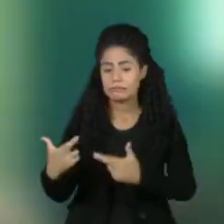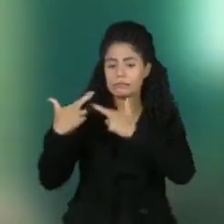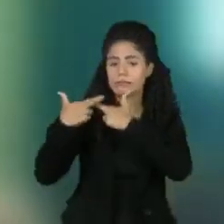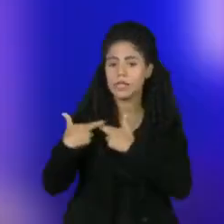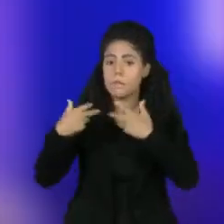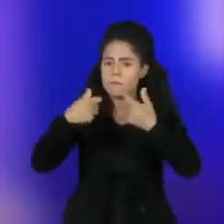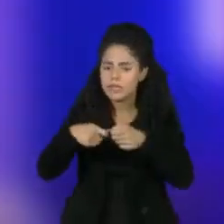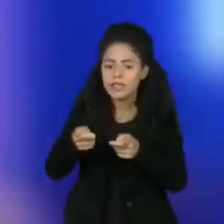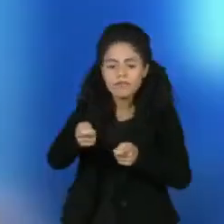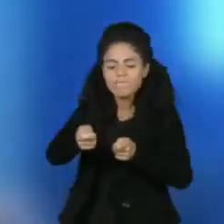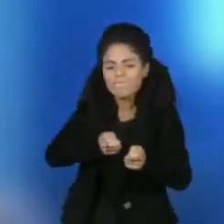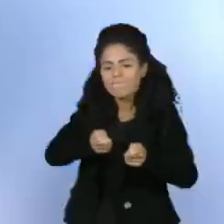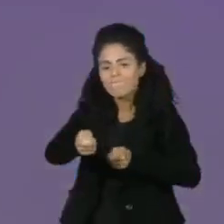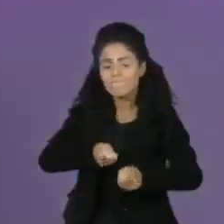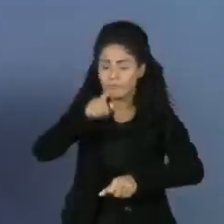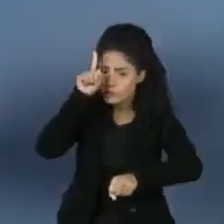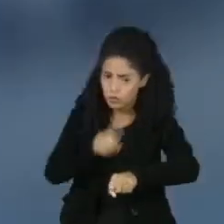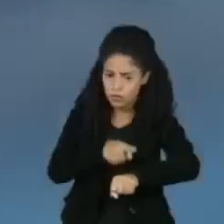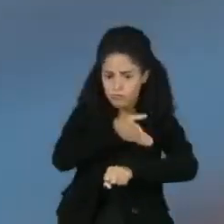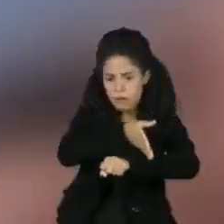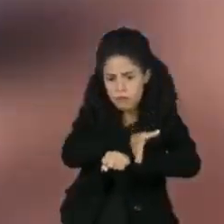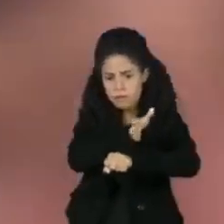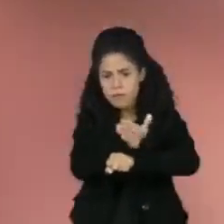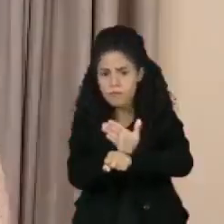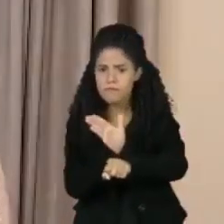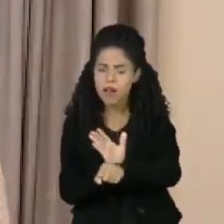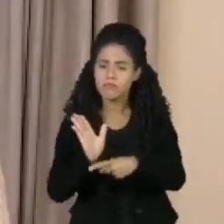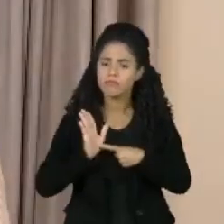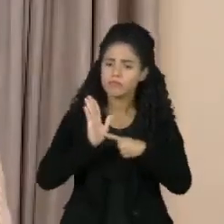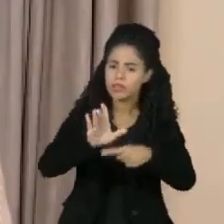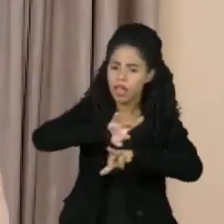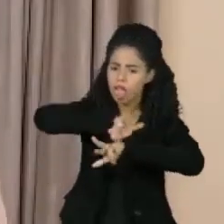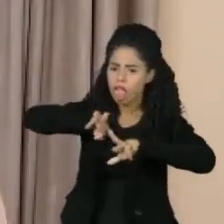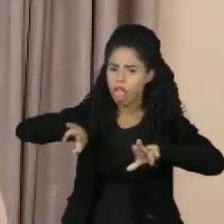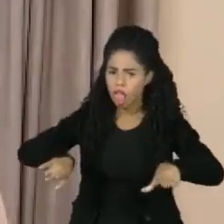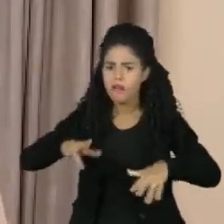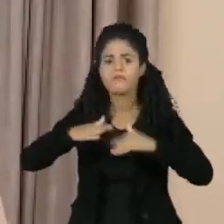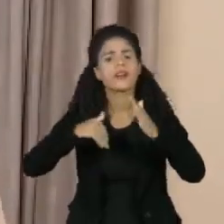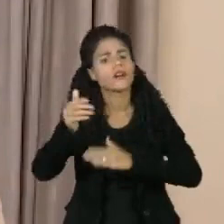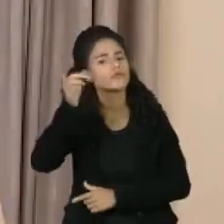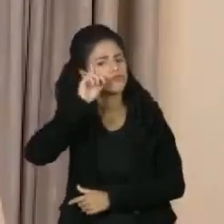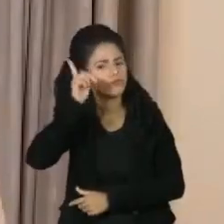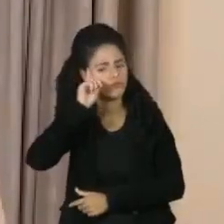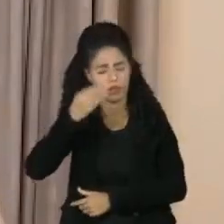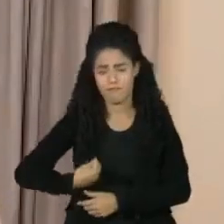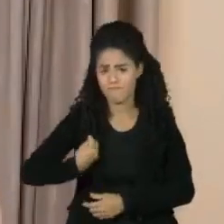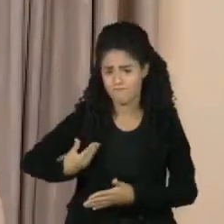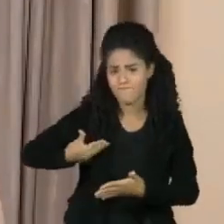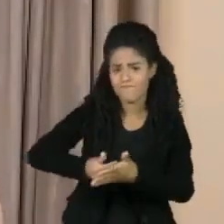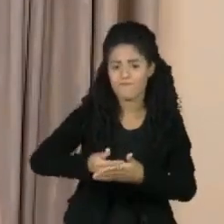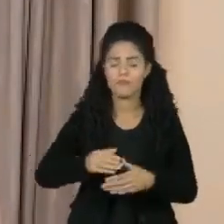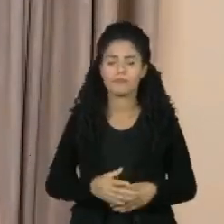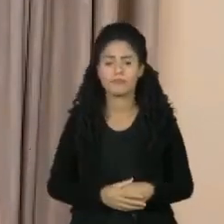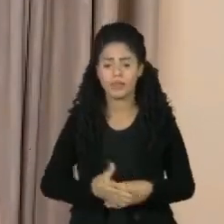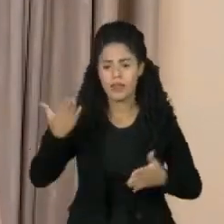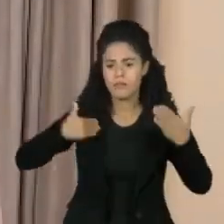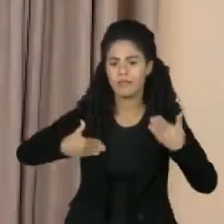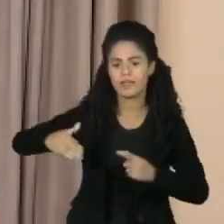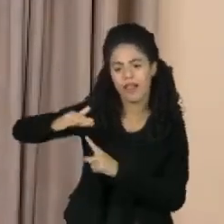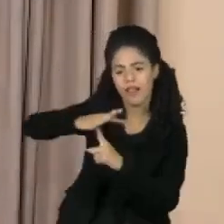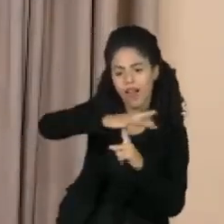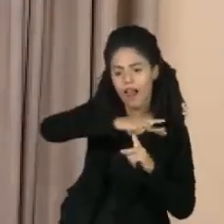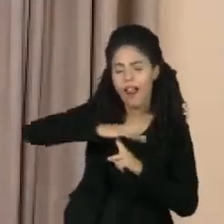tempo de uso e oferecer outras atividades. Fazer exercício, passear no parque, fazer